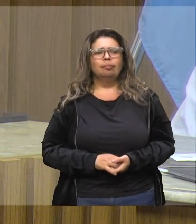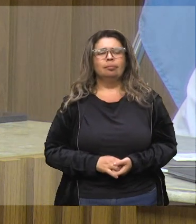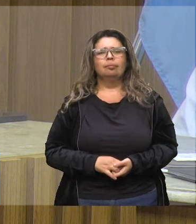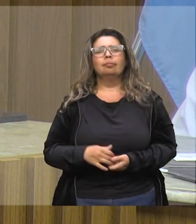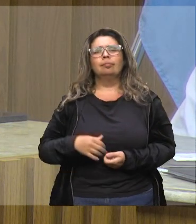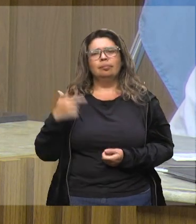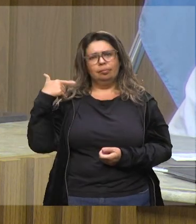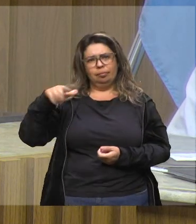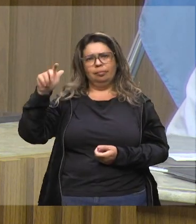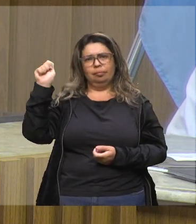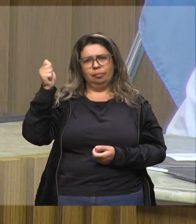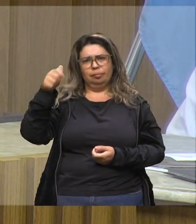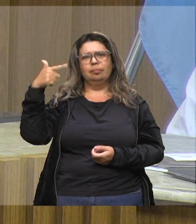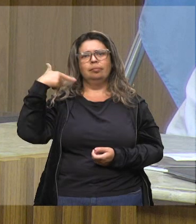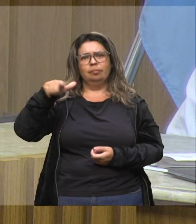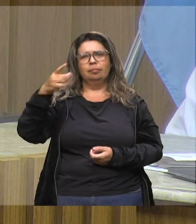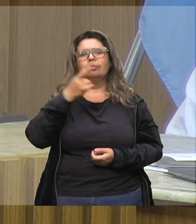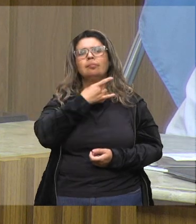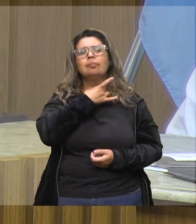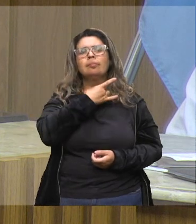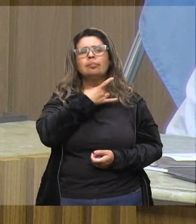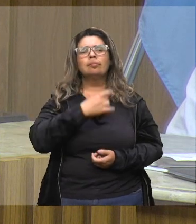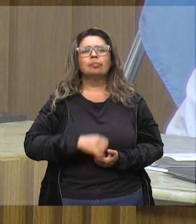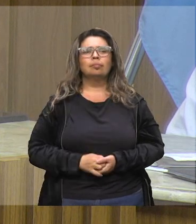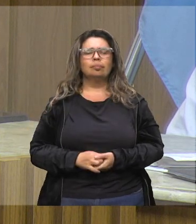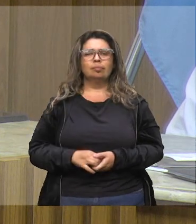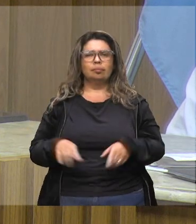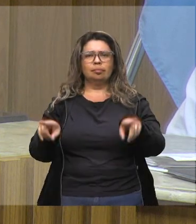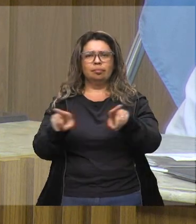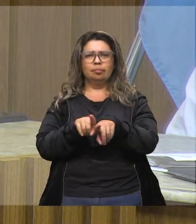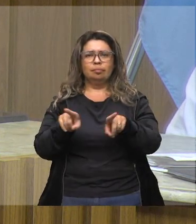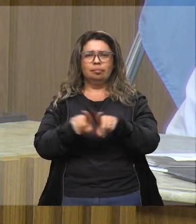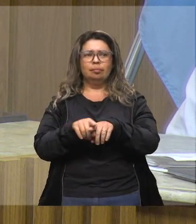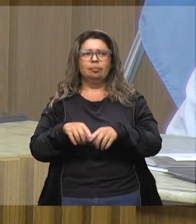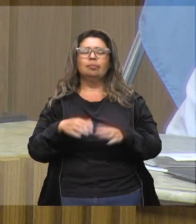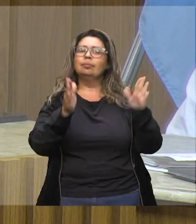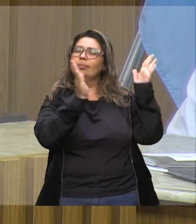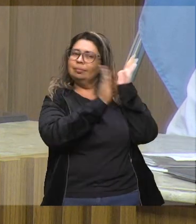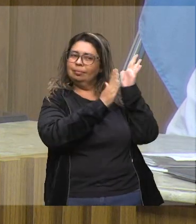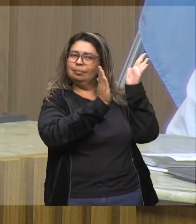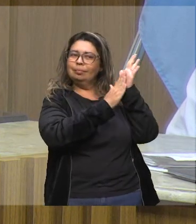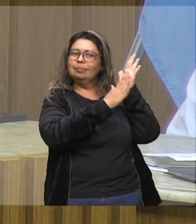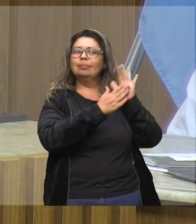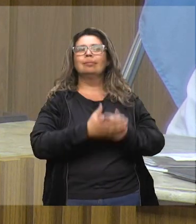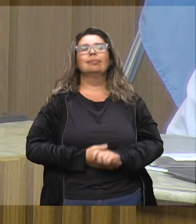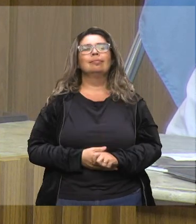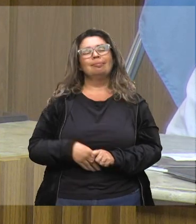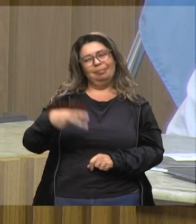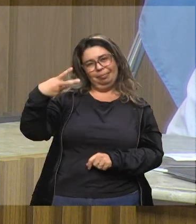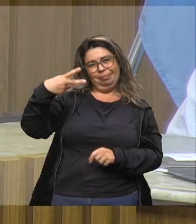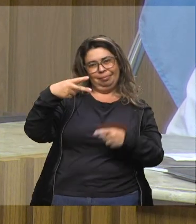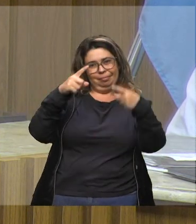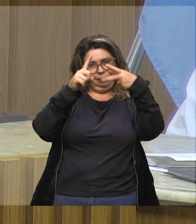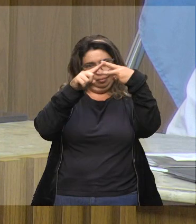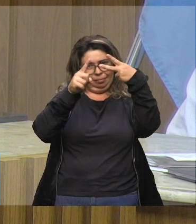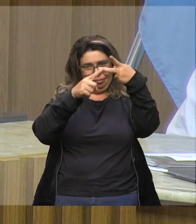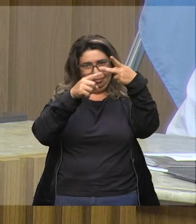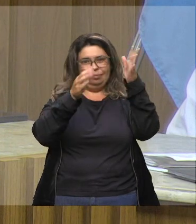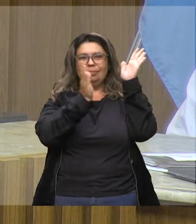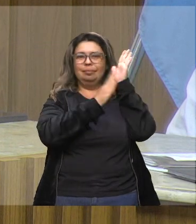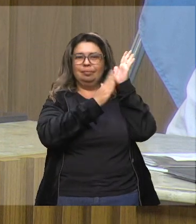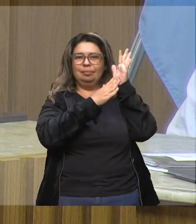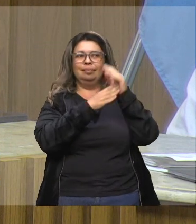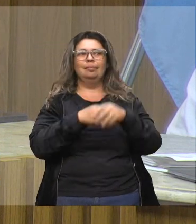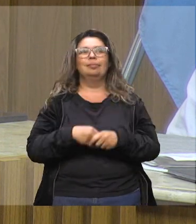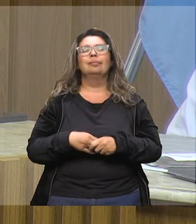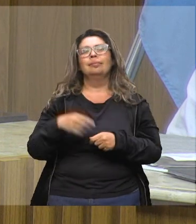a Marília. Também registrar aqui nossos parabéns, dois parabéns, né? Um não é emoção,